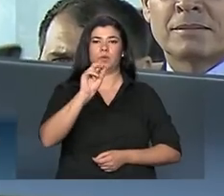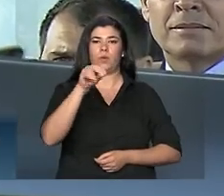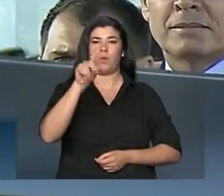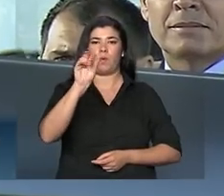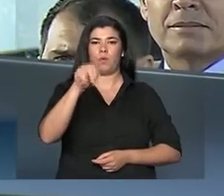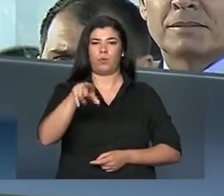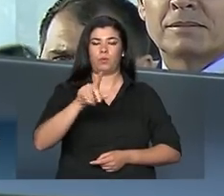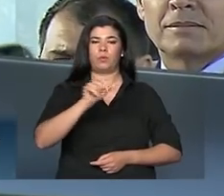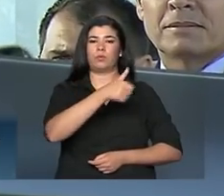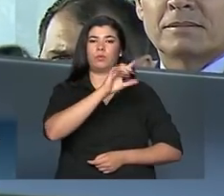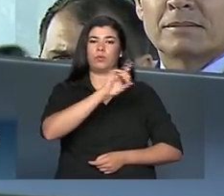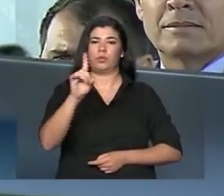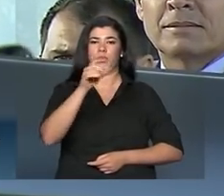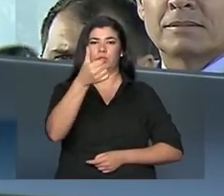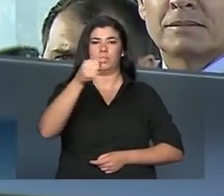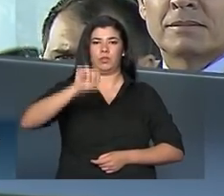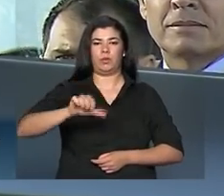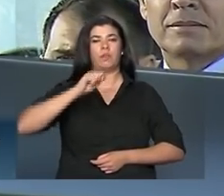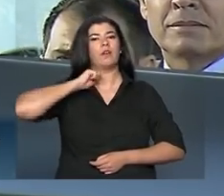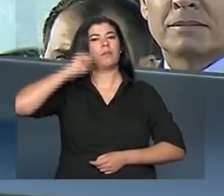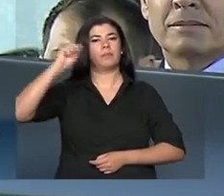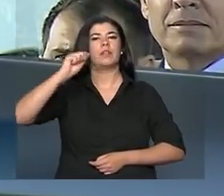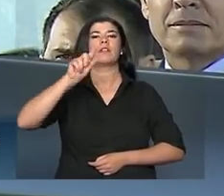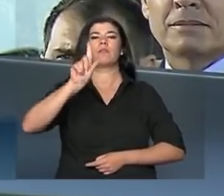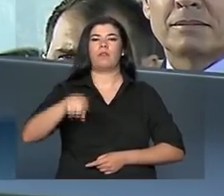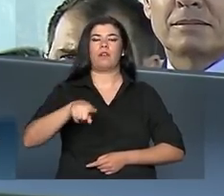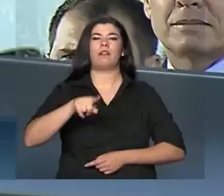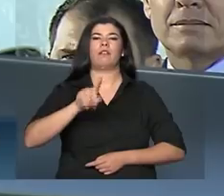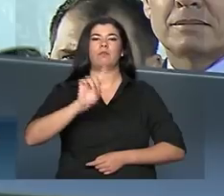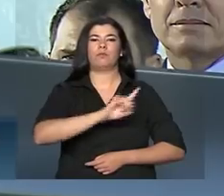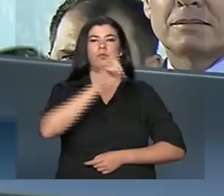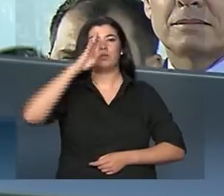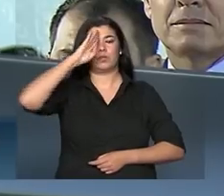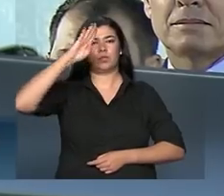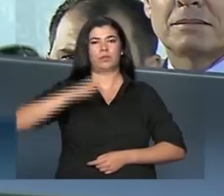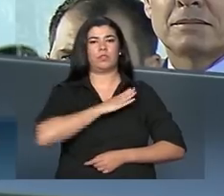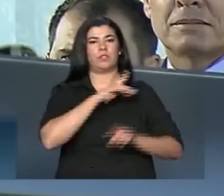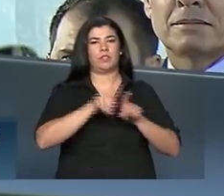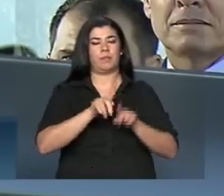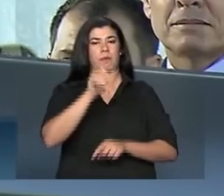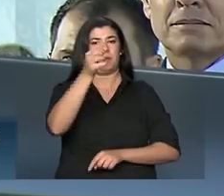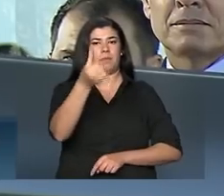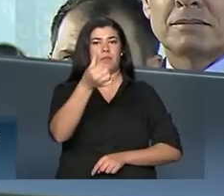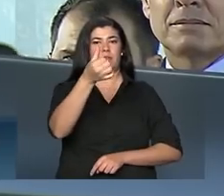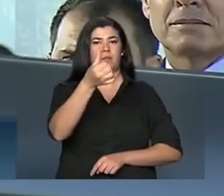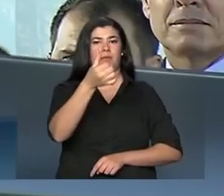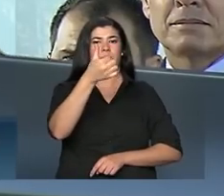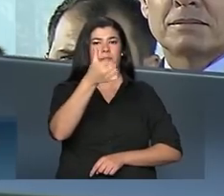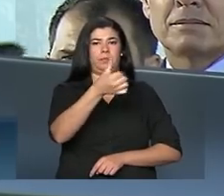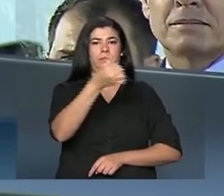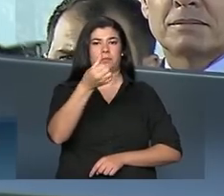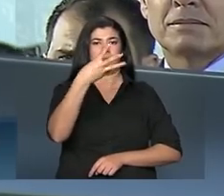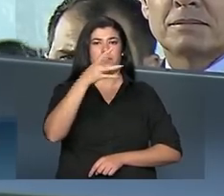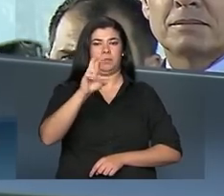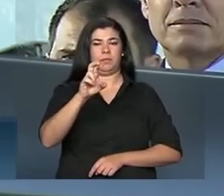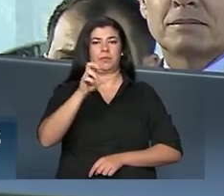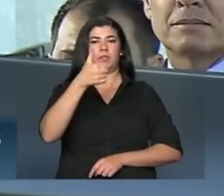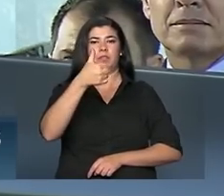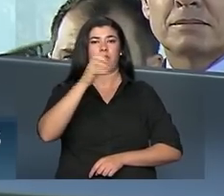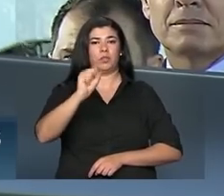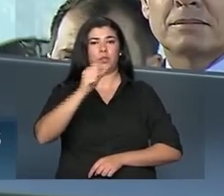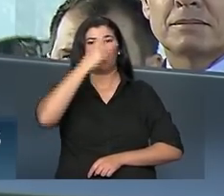19 de abril, dia do Exército. Em 1645, 18